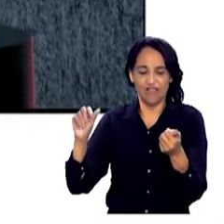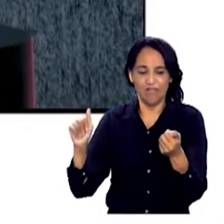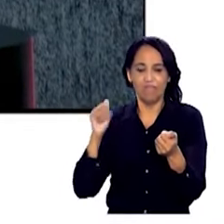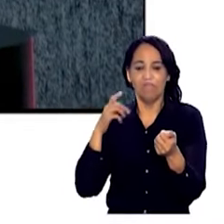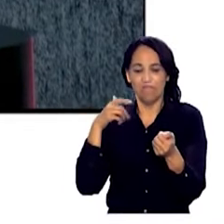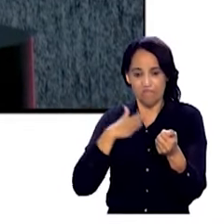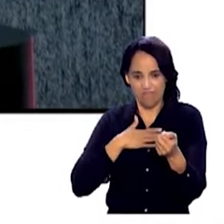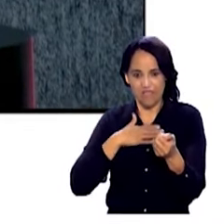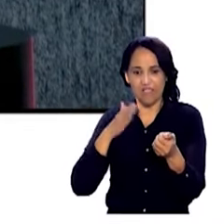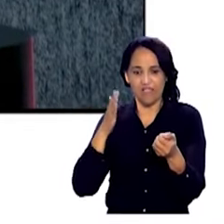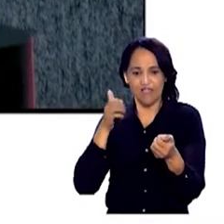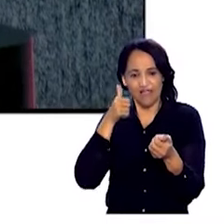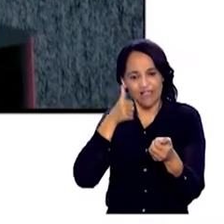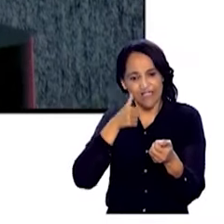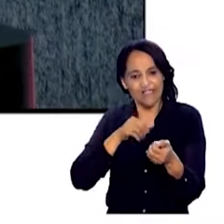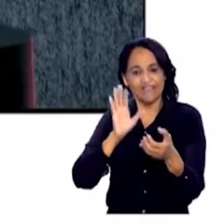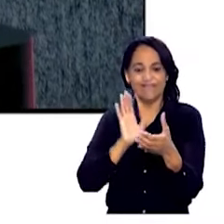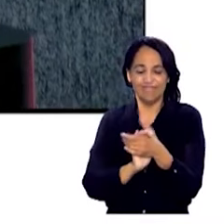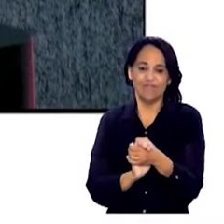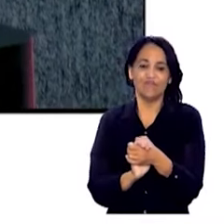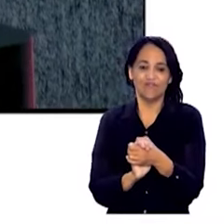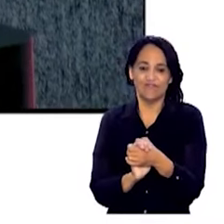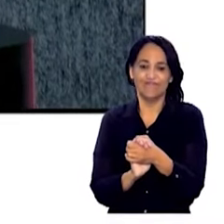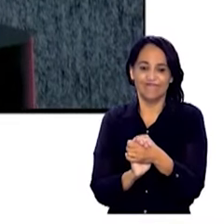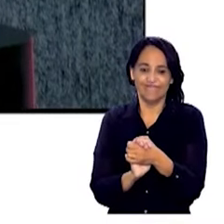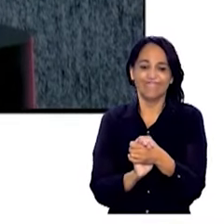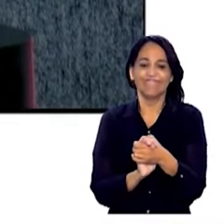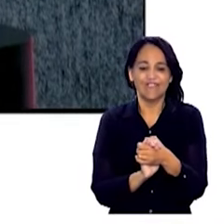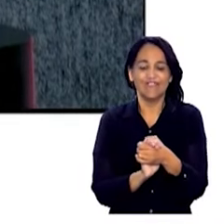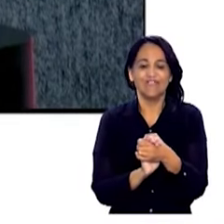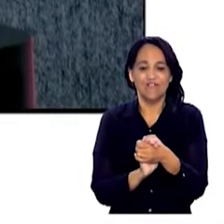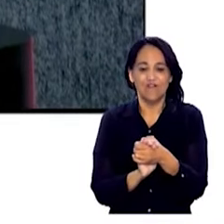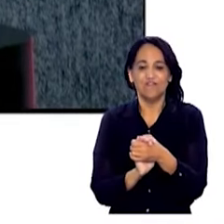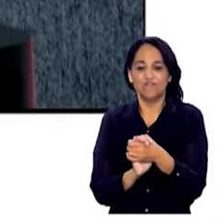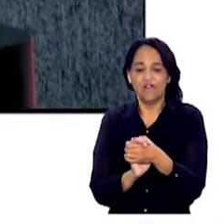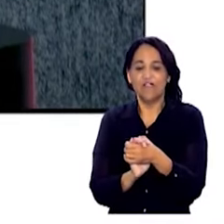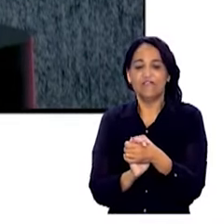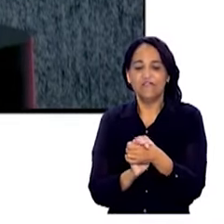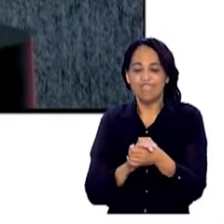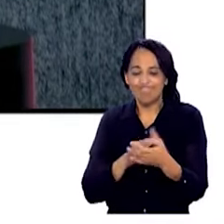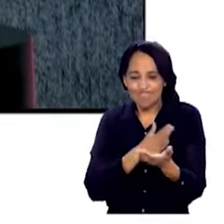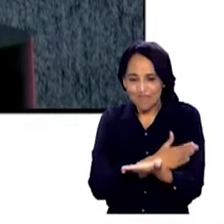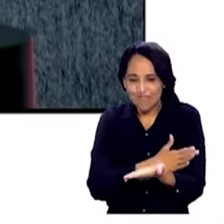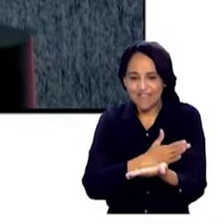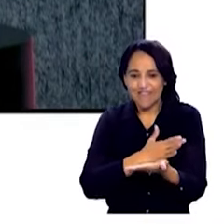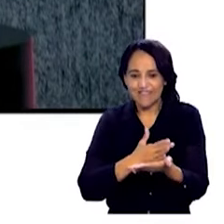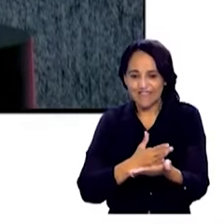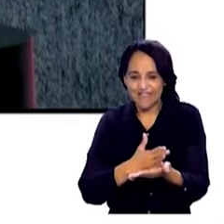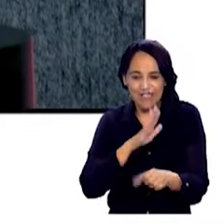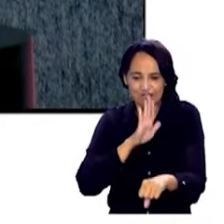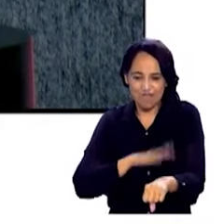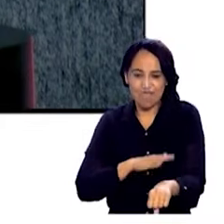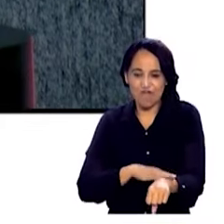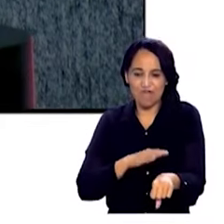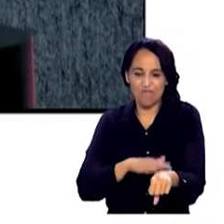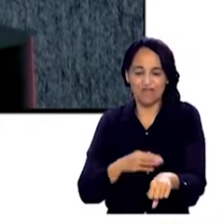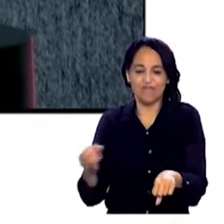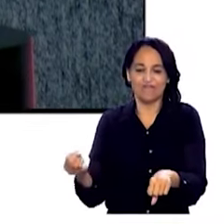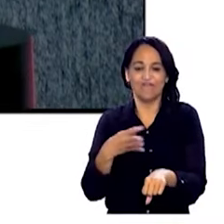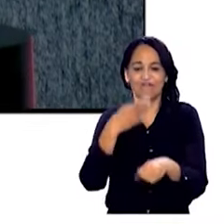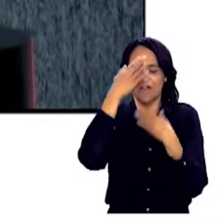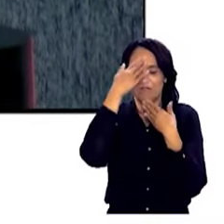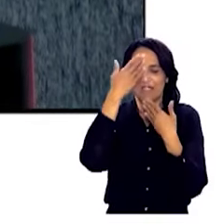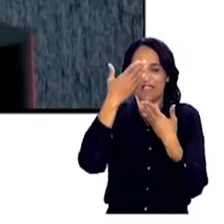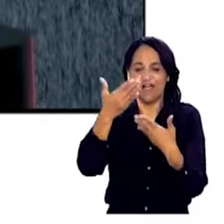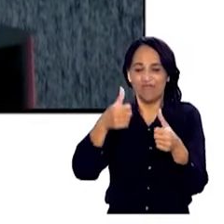é a razão pela qual eu acho que eu tô numa fase nova da minha vida então muito obrigado também por estar sempre aqui comigo